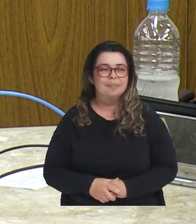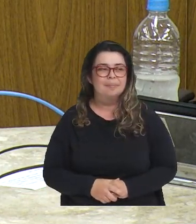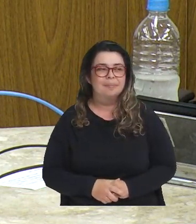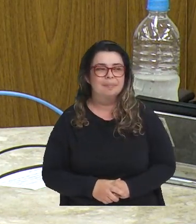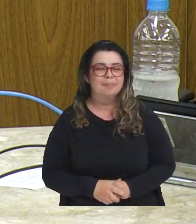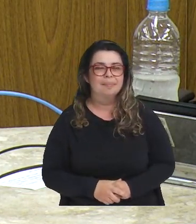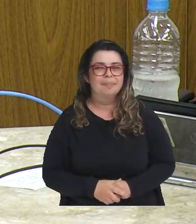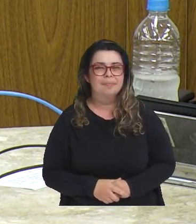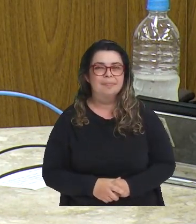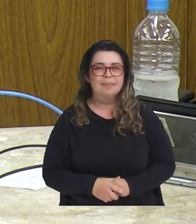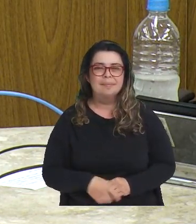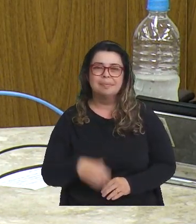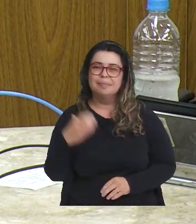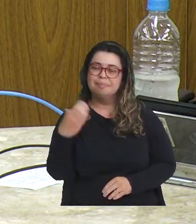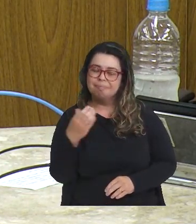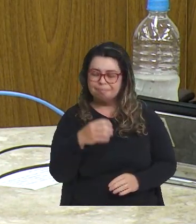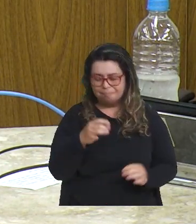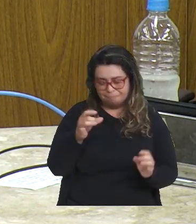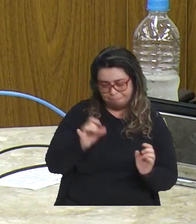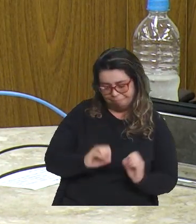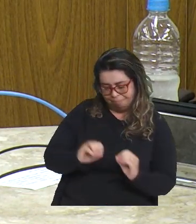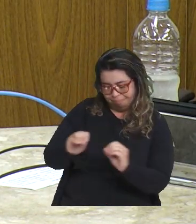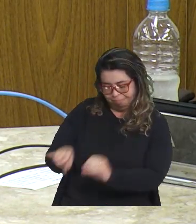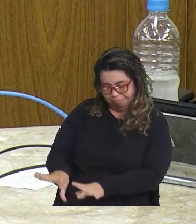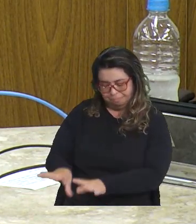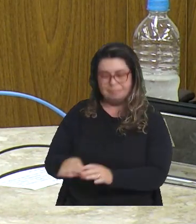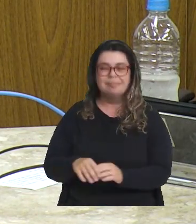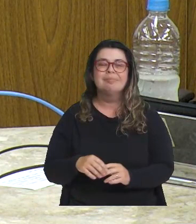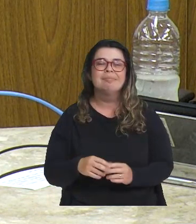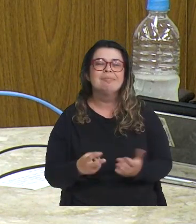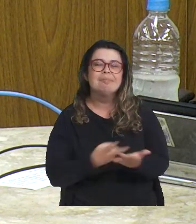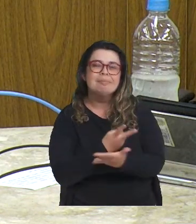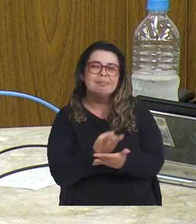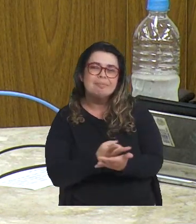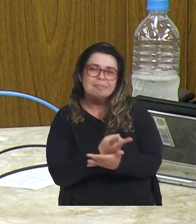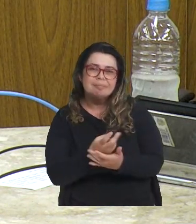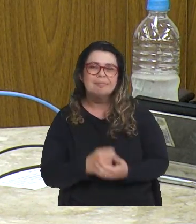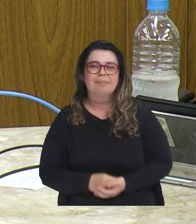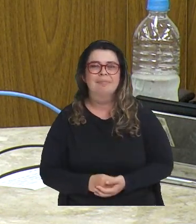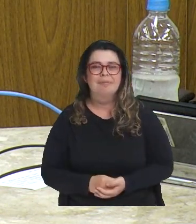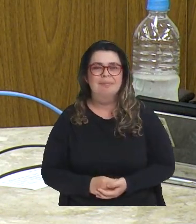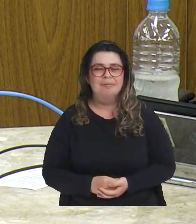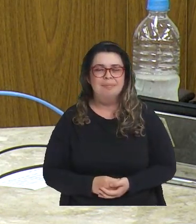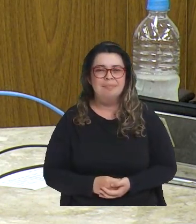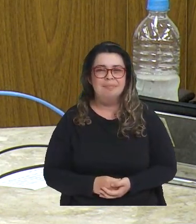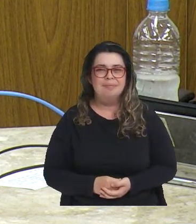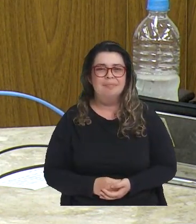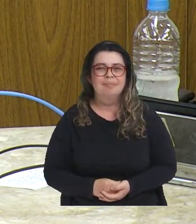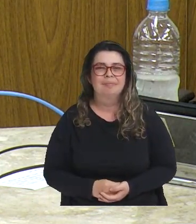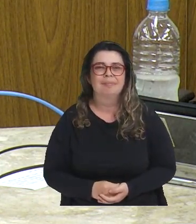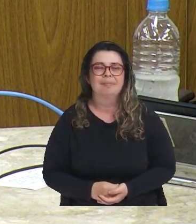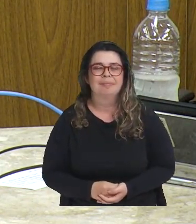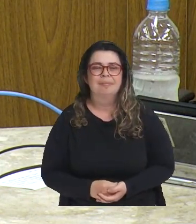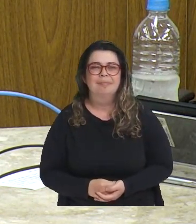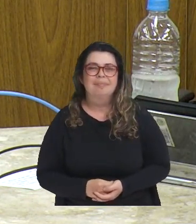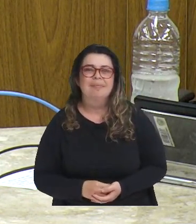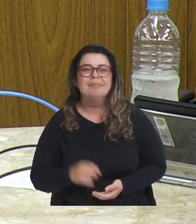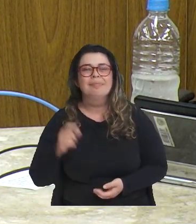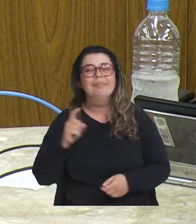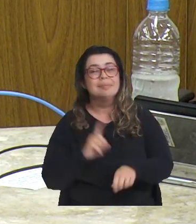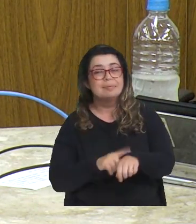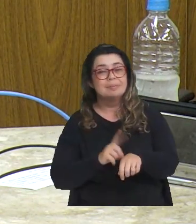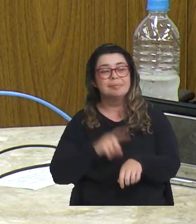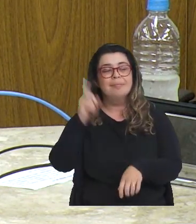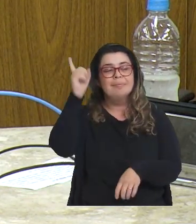que alguém quis desistir, vocês lutaram. Né? Quantas vezes aconteceu isso? Né? Quantas vezes de dificuldade?